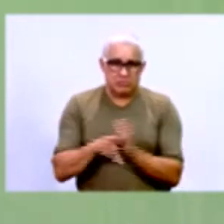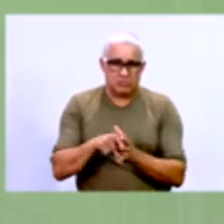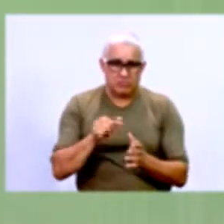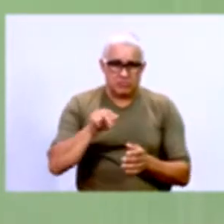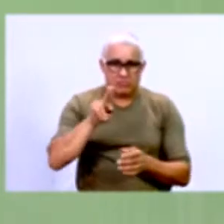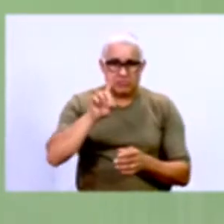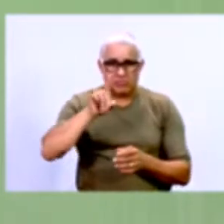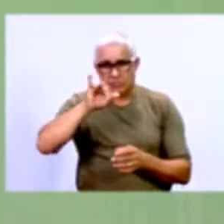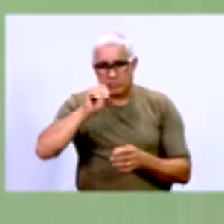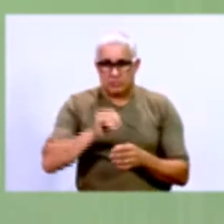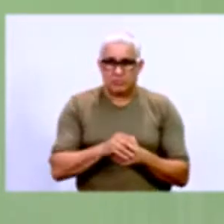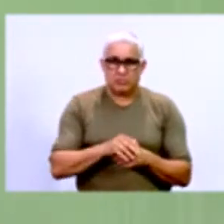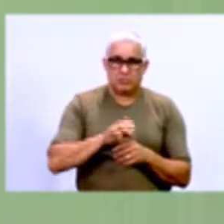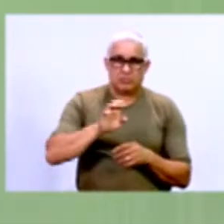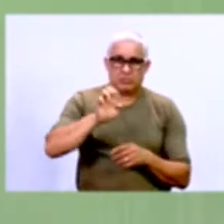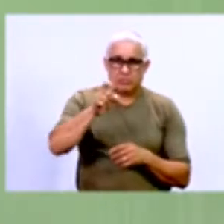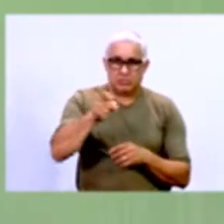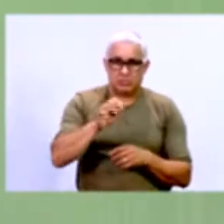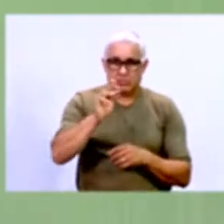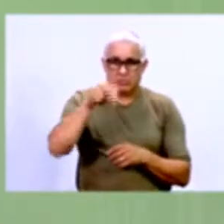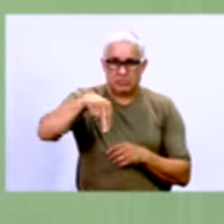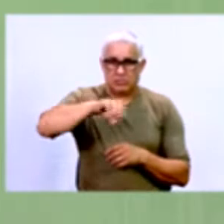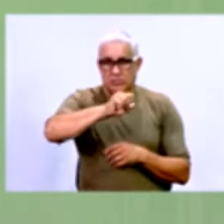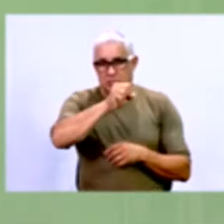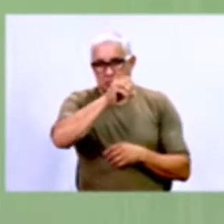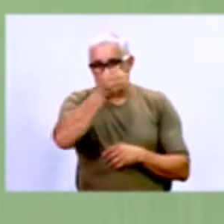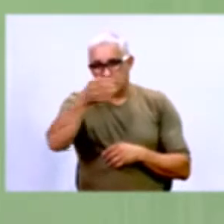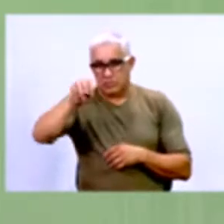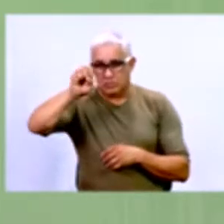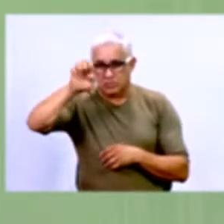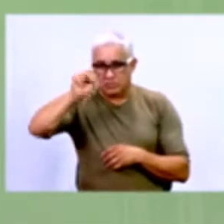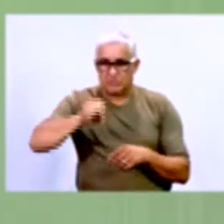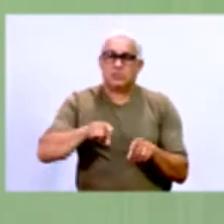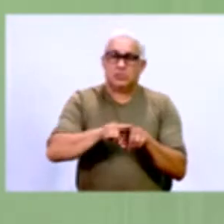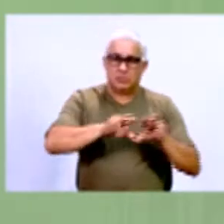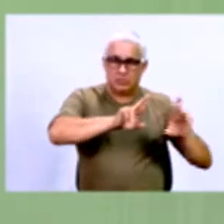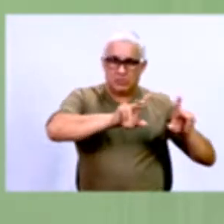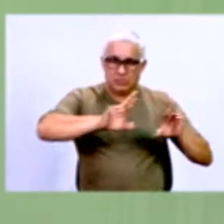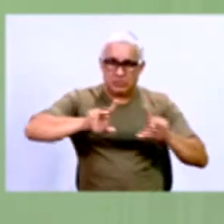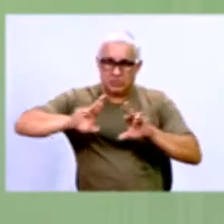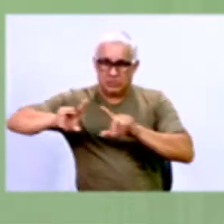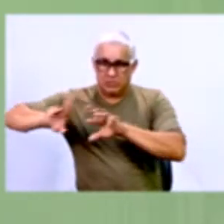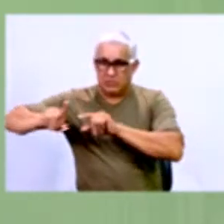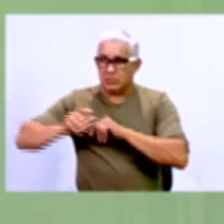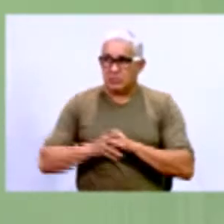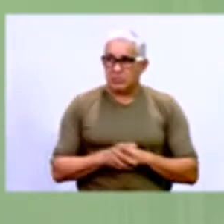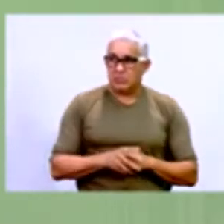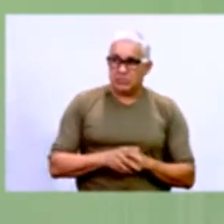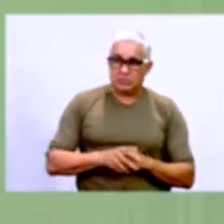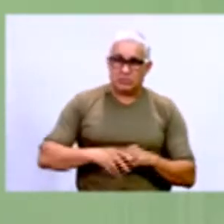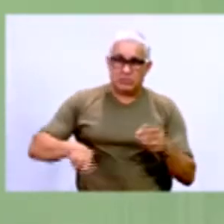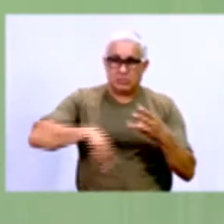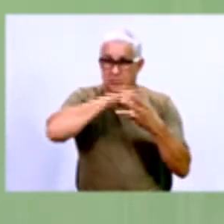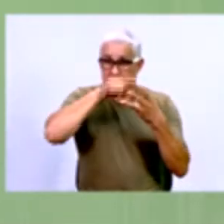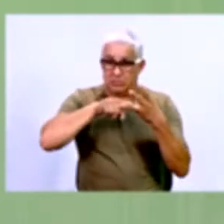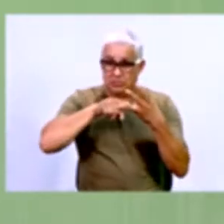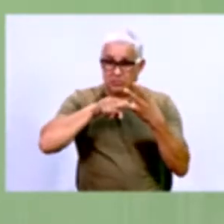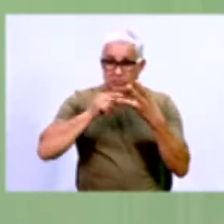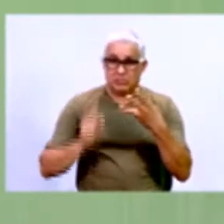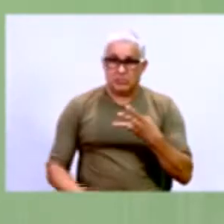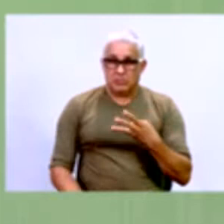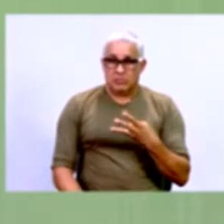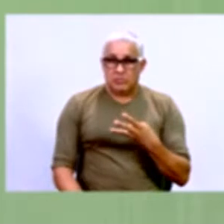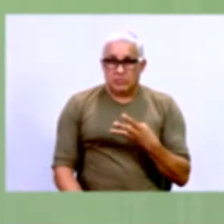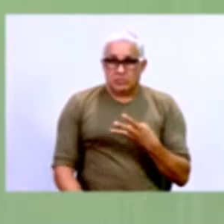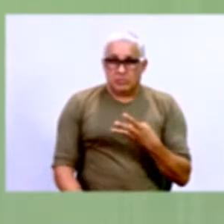áudio, né? Quais as extensões, quais as diferenças entre um tipo e outro. Outro objetivo da nossa